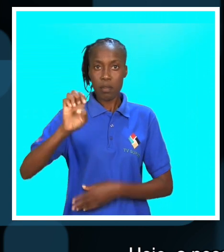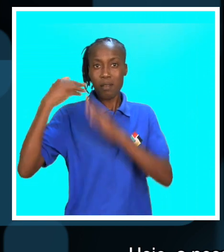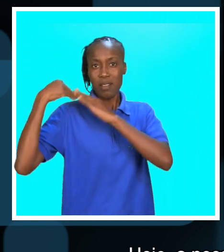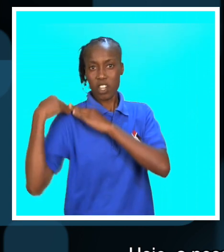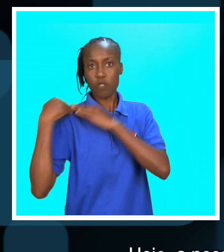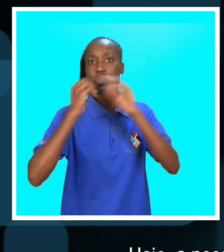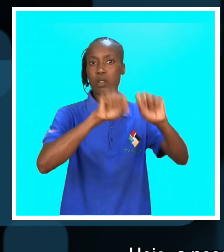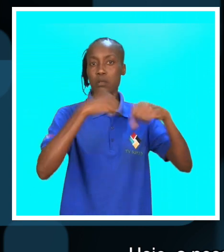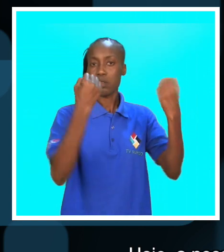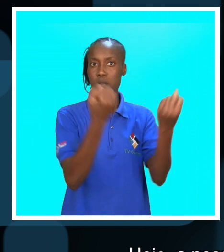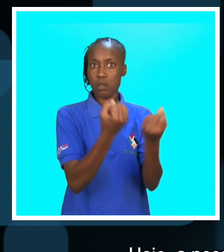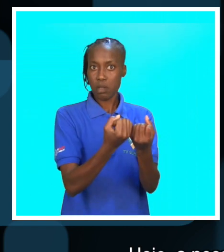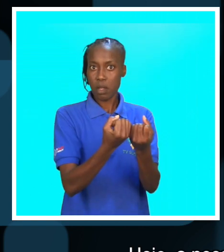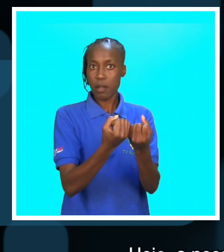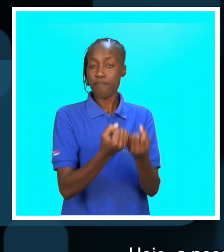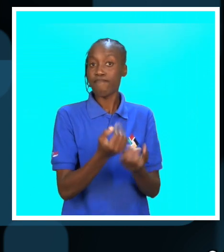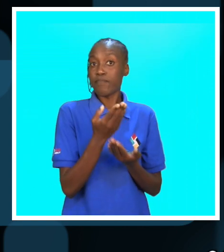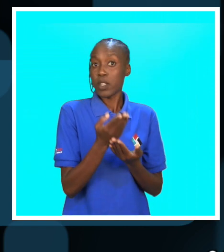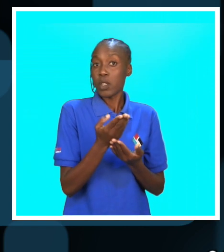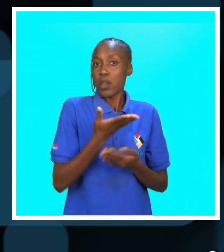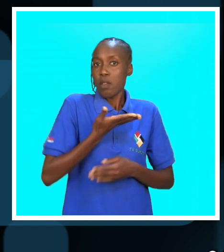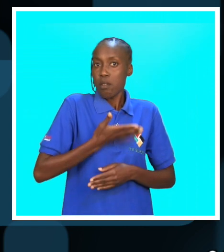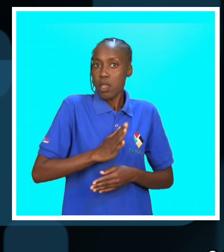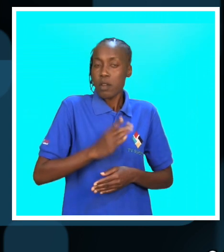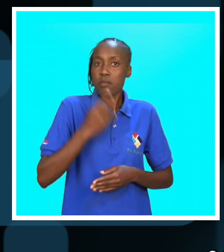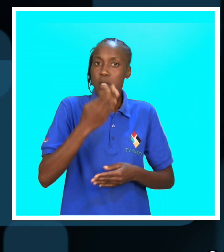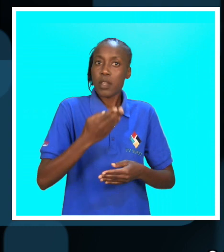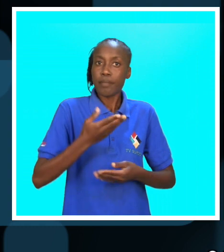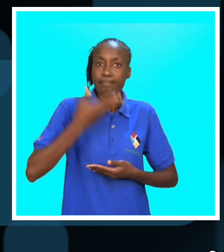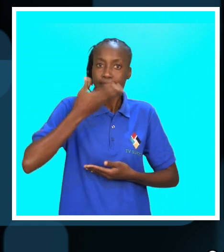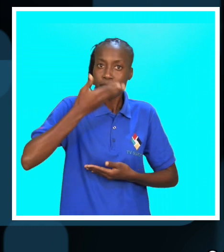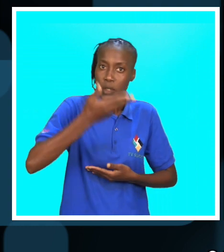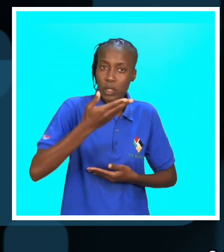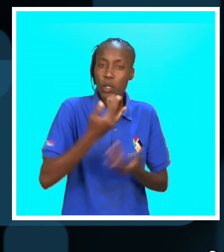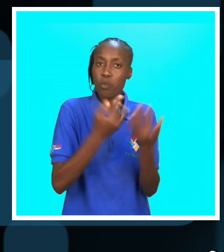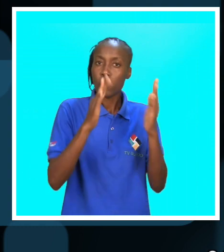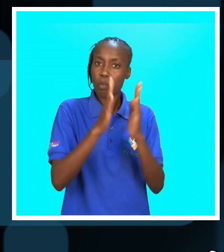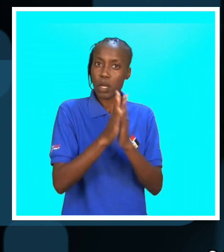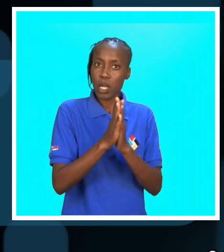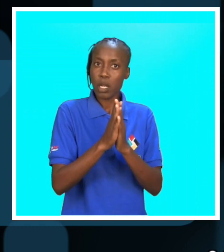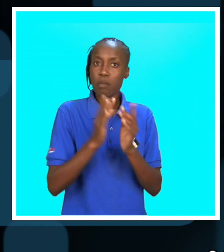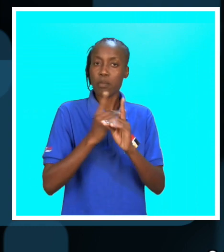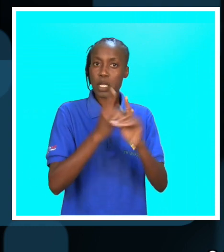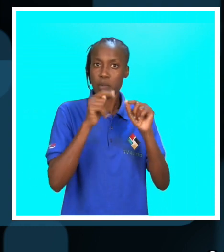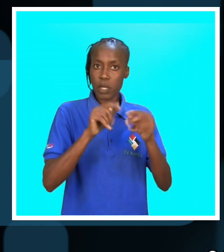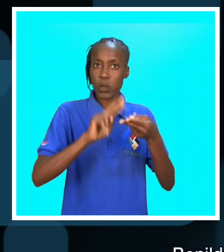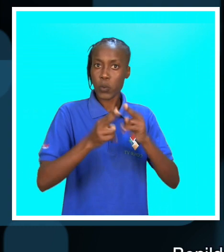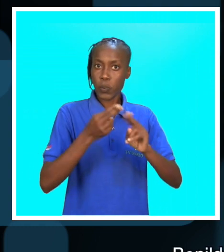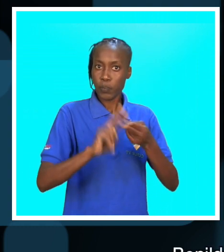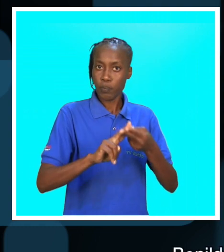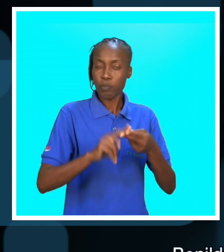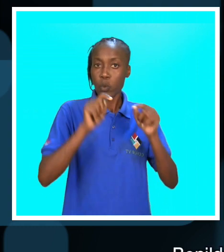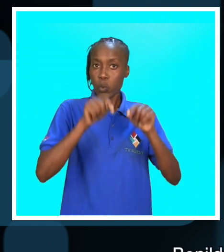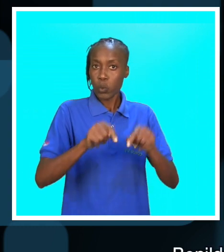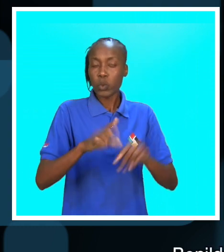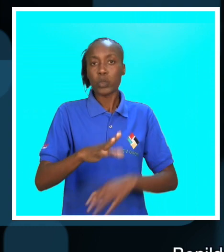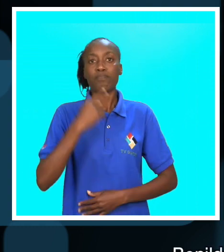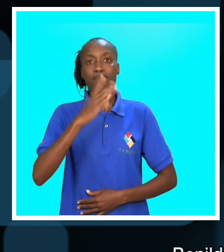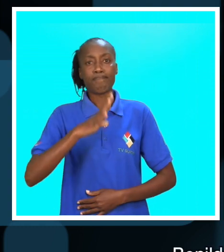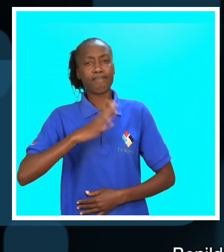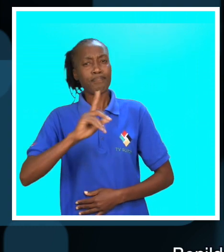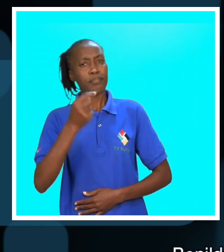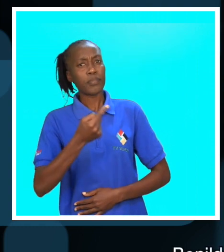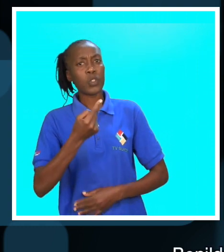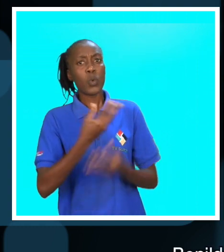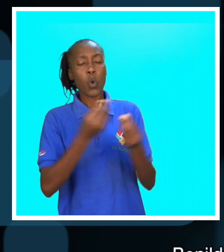responsável desta organização. A quem deseja saúde e agradeço a sua presença. Benilde, como é que surge